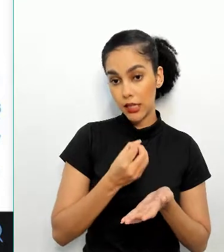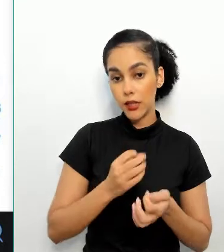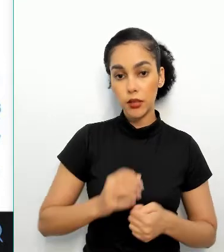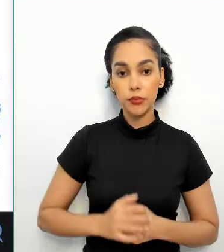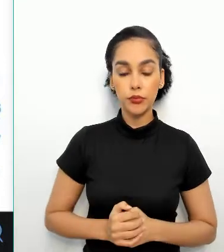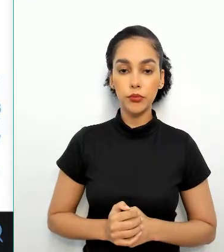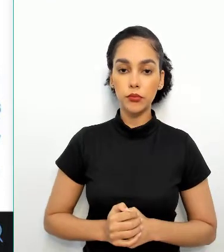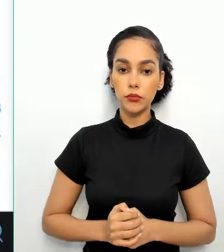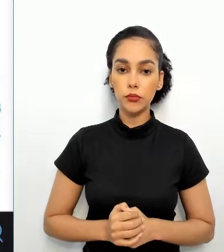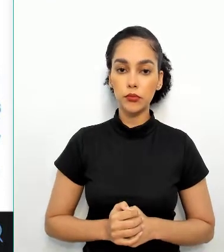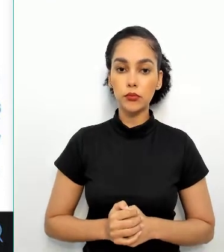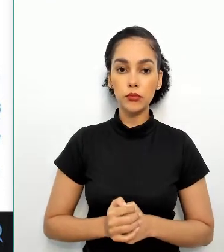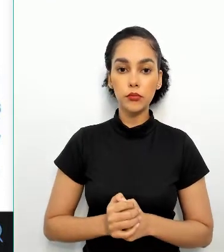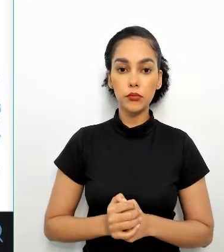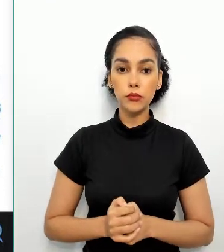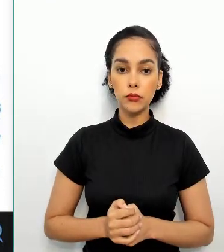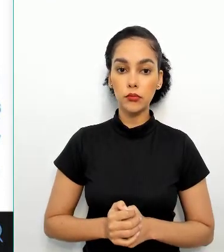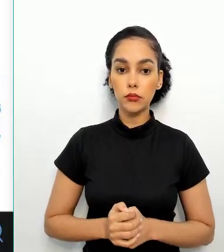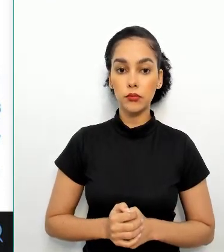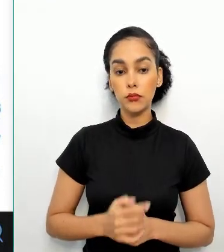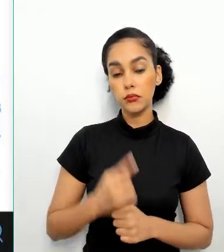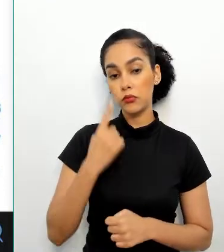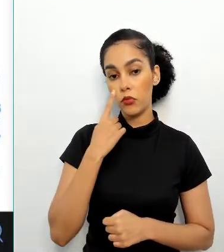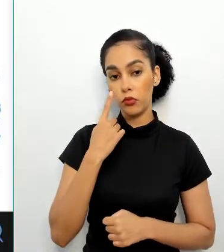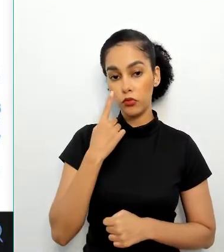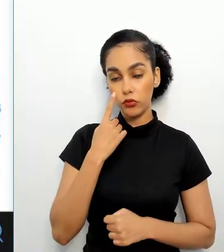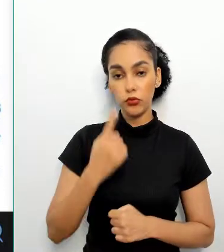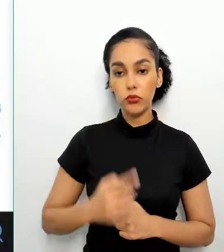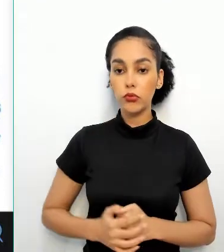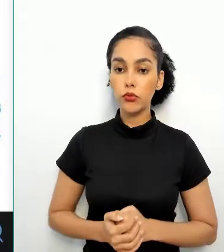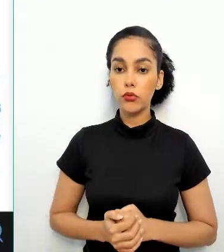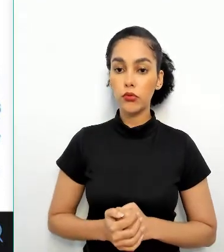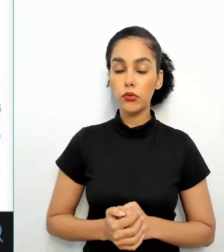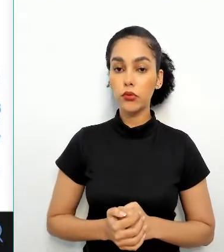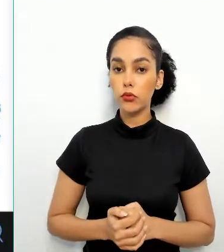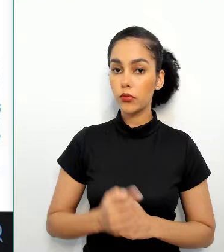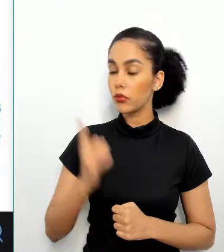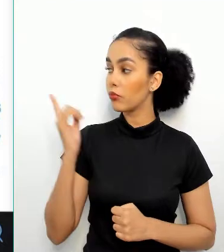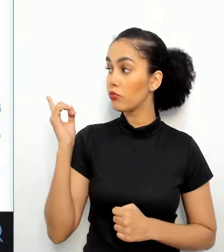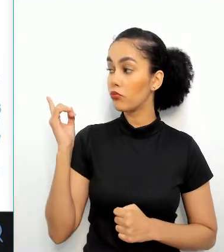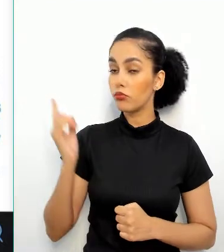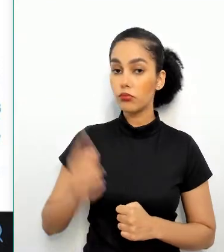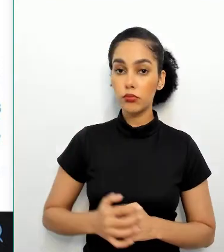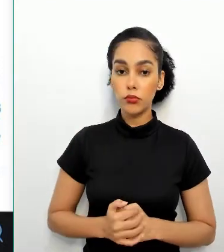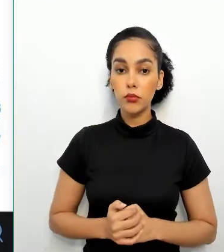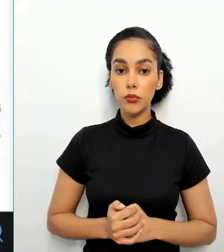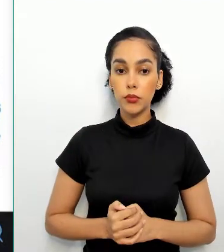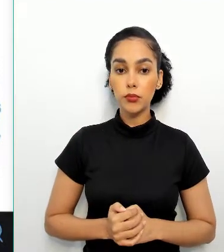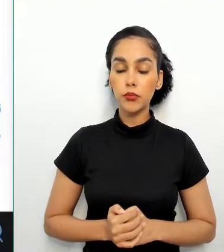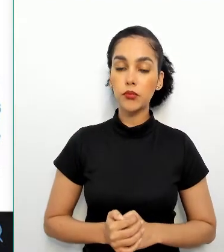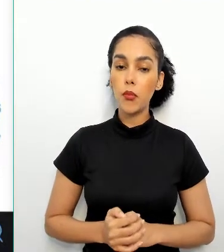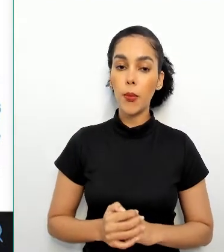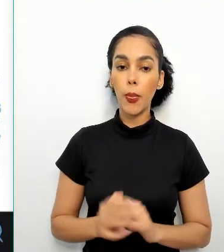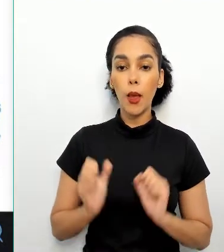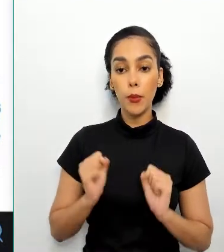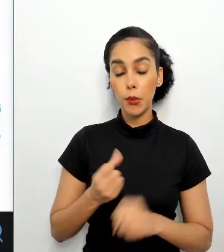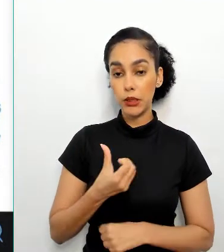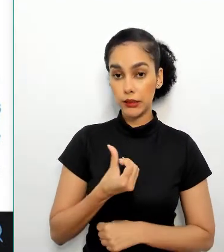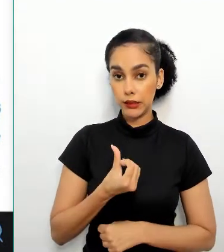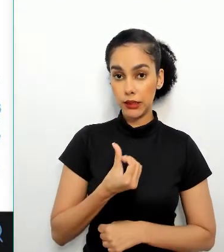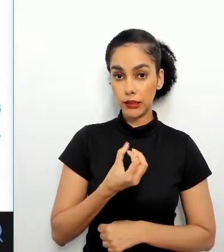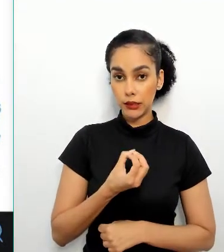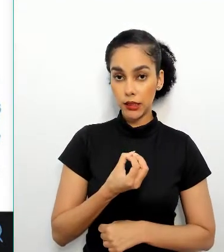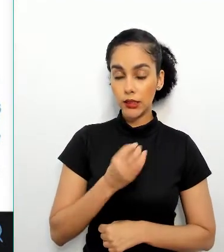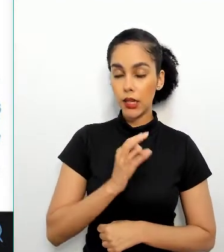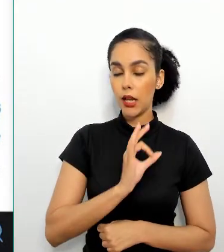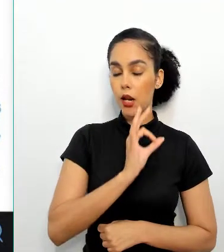isso, ou você pode pegar o ângulo oposto pelo vértice, que esse aqui vale 30, tem a mesma medida desse. Ao PV, né? Aquele caso ao PV. Eu vou